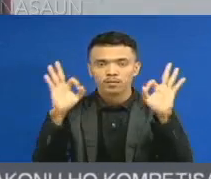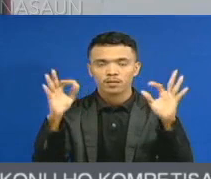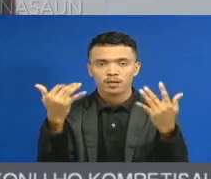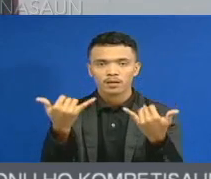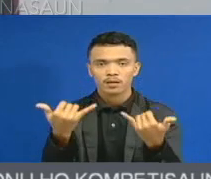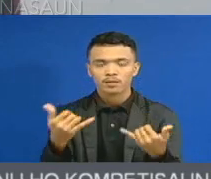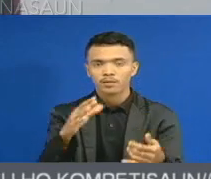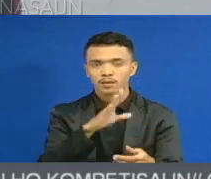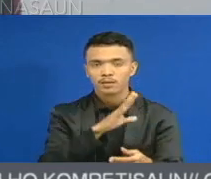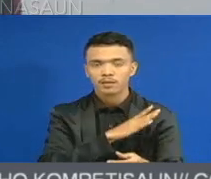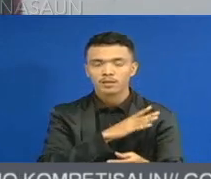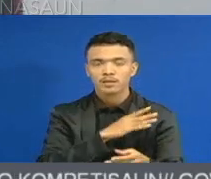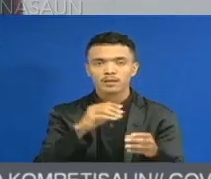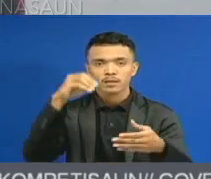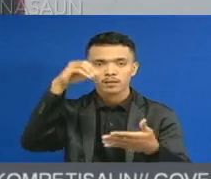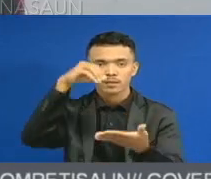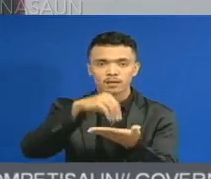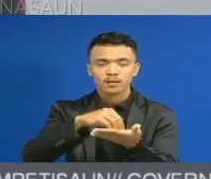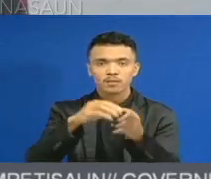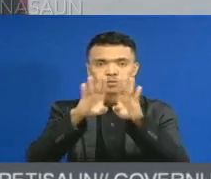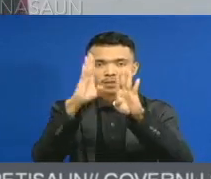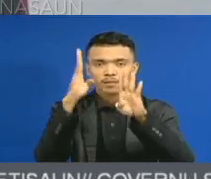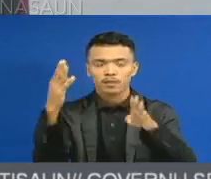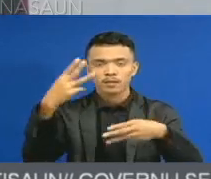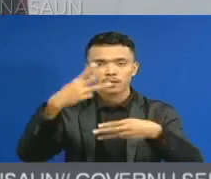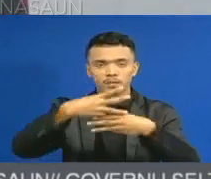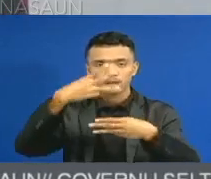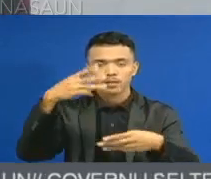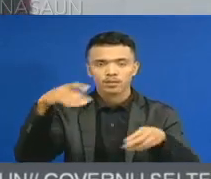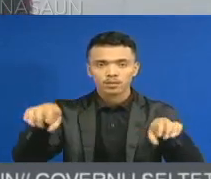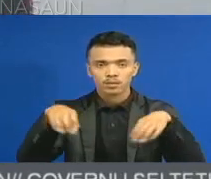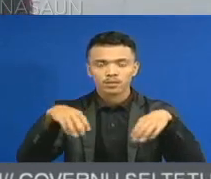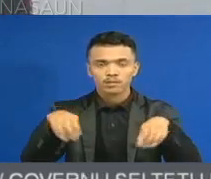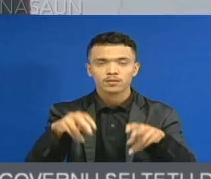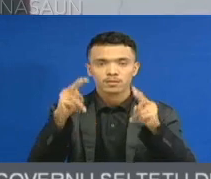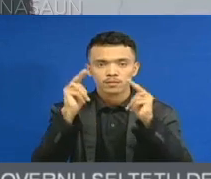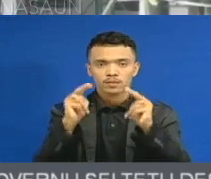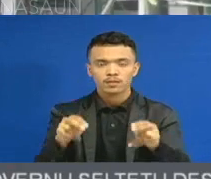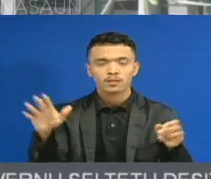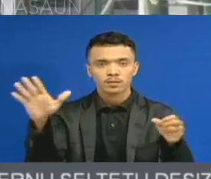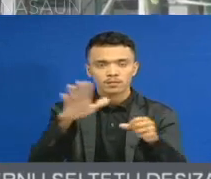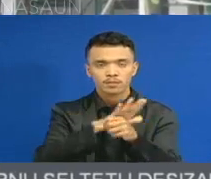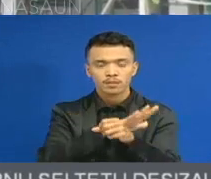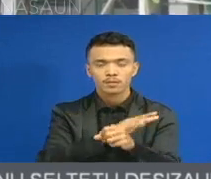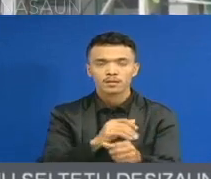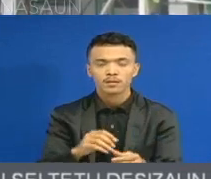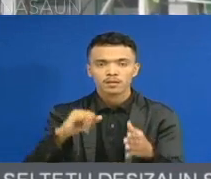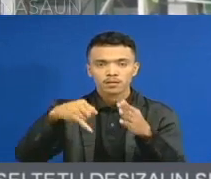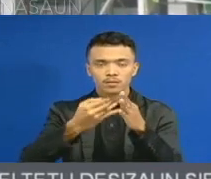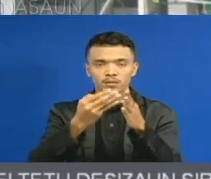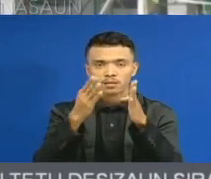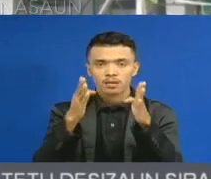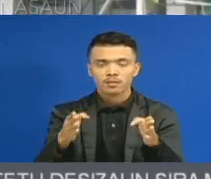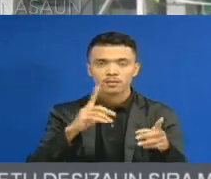neto para se atar de dormata, zanela, o serviço balão que com balão precisa ser completo. Portanto, jornalista